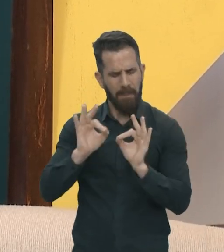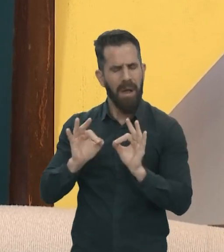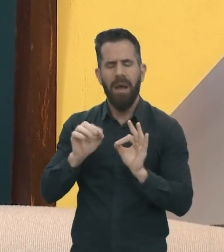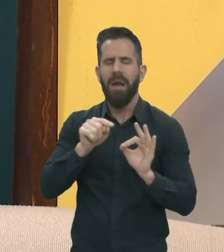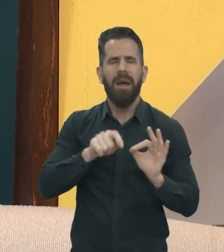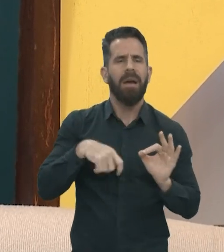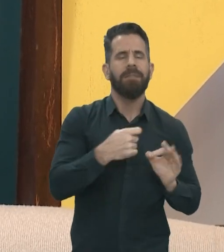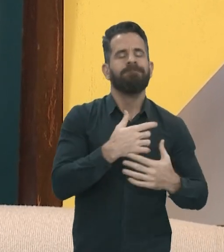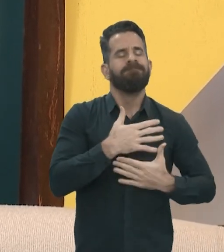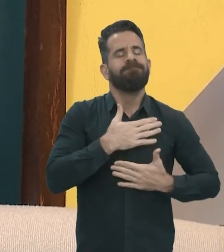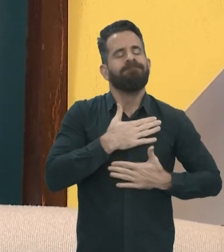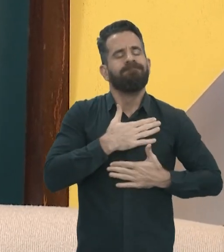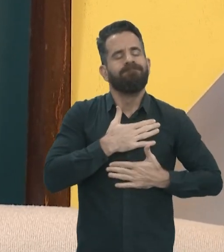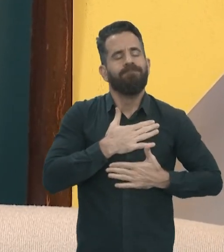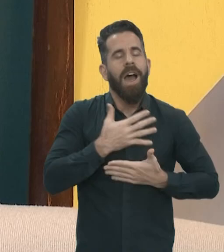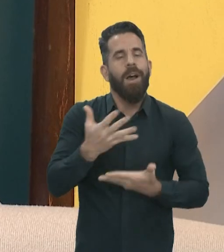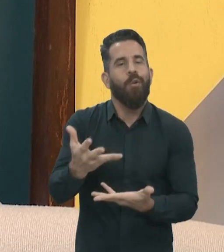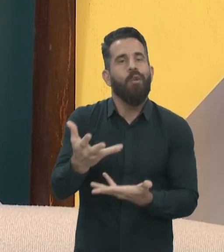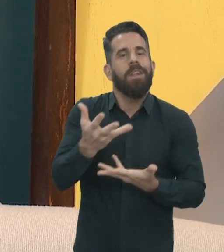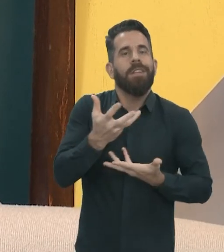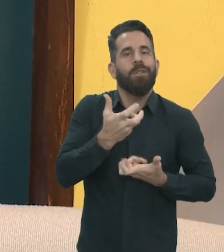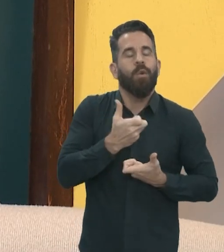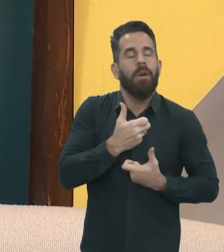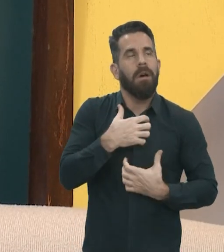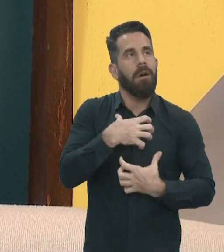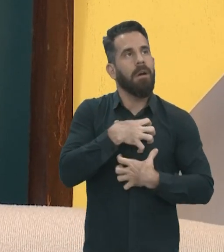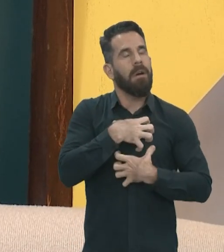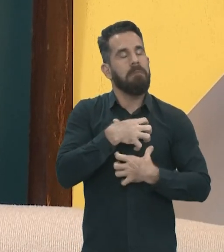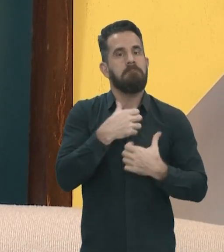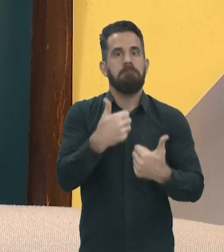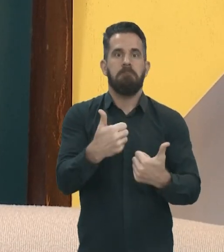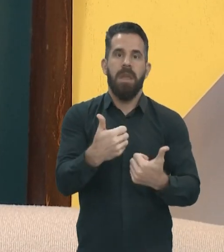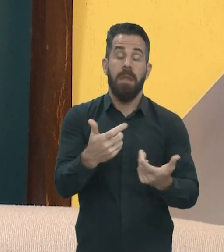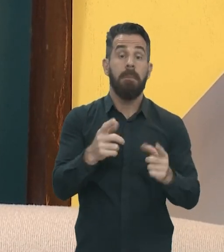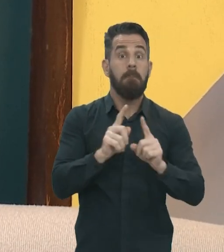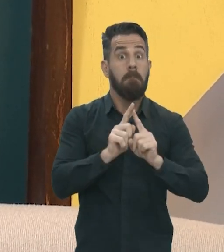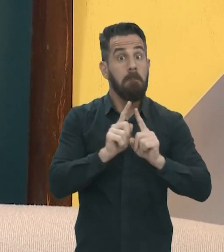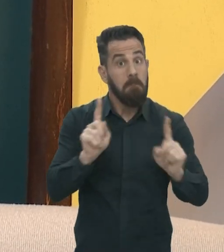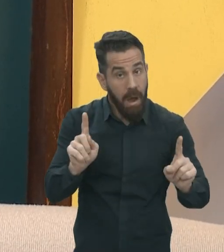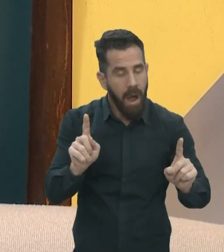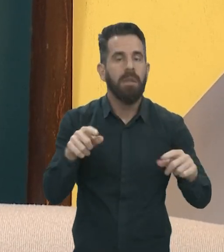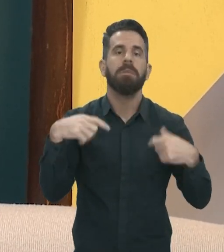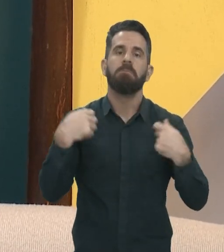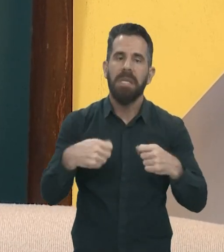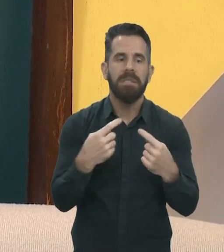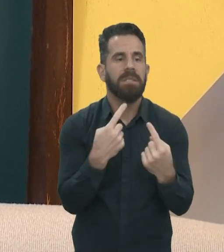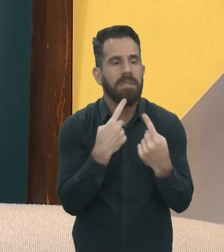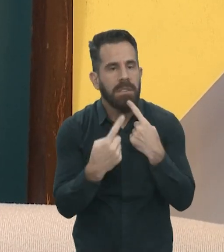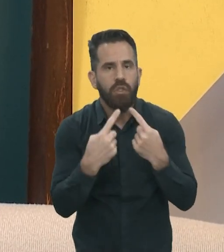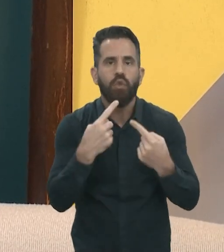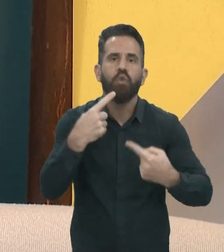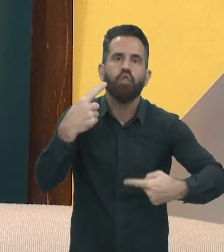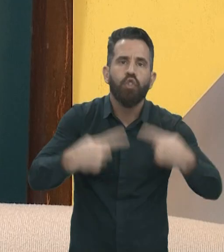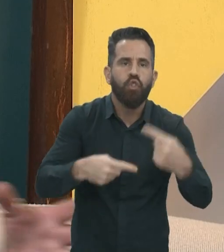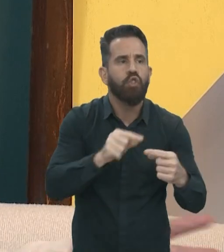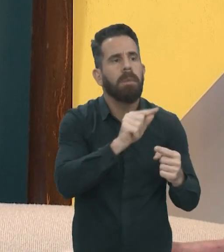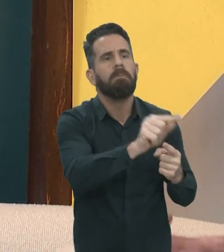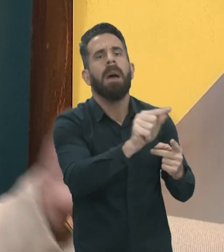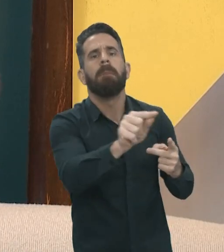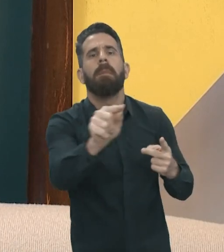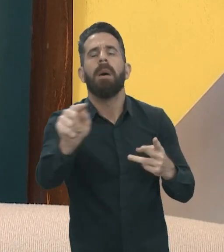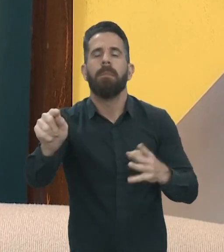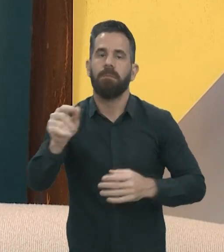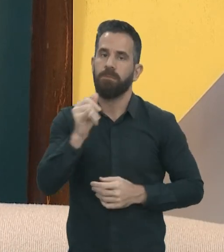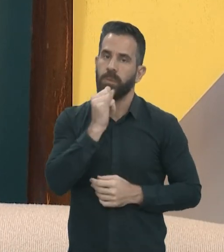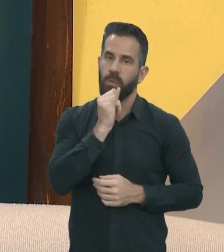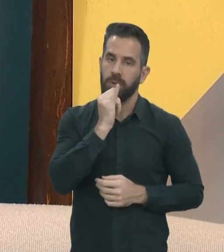fundamental, mas que esse acolhimento seja debatido com os diferentes segmentos. Então, por exemplo, como a gente estava falando, né, recentemente nós